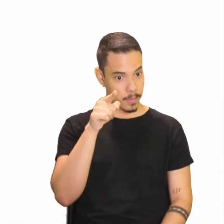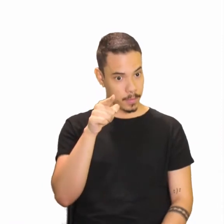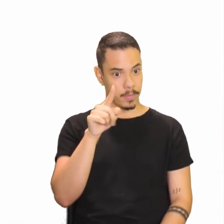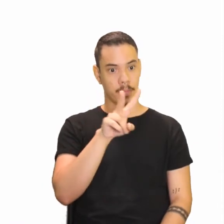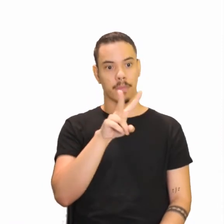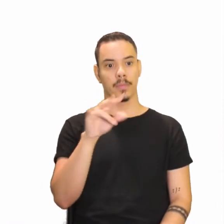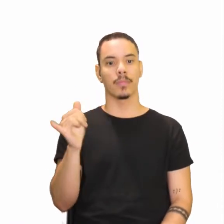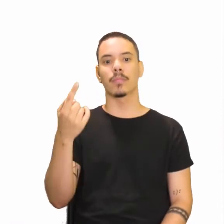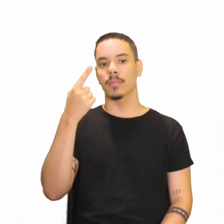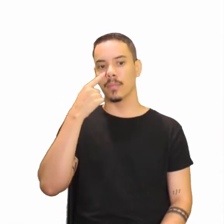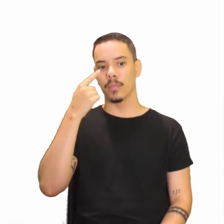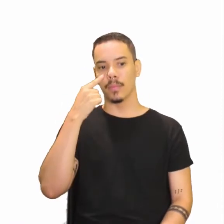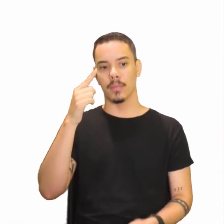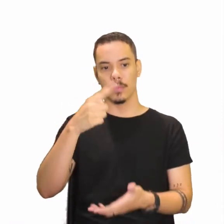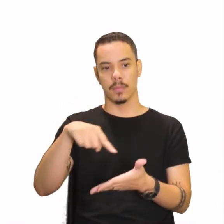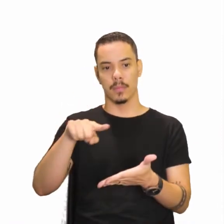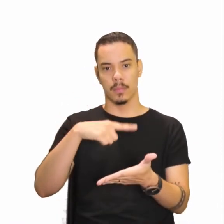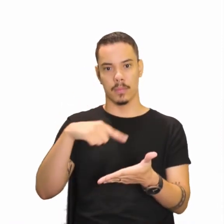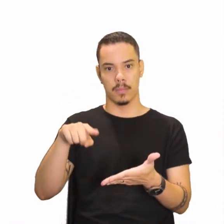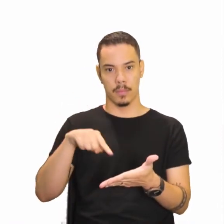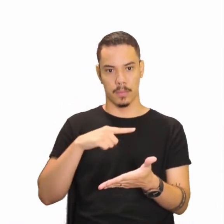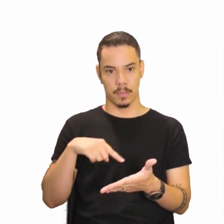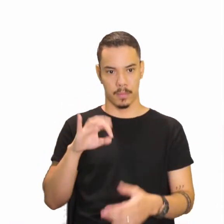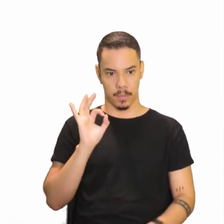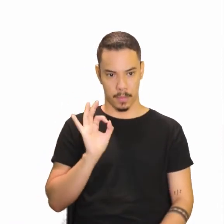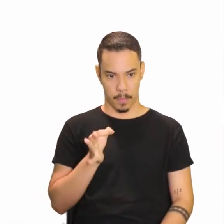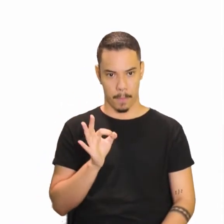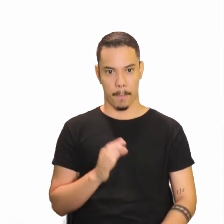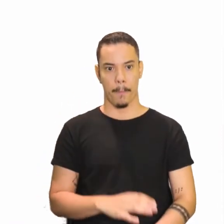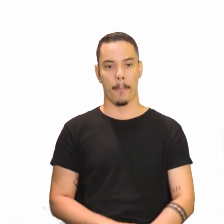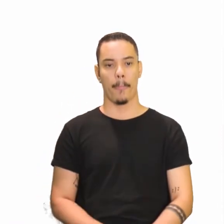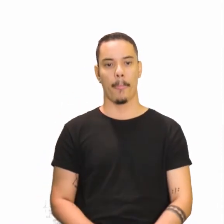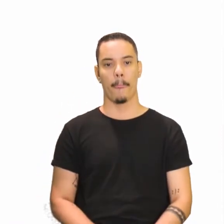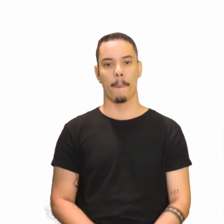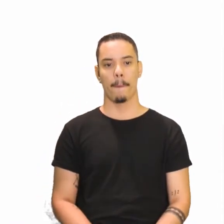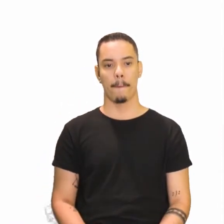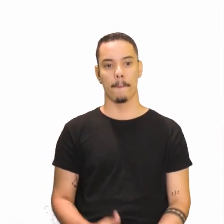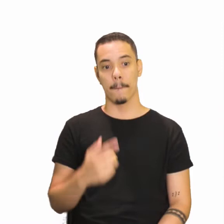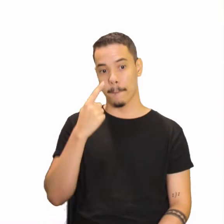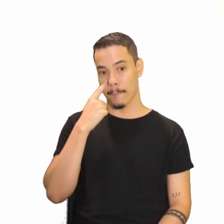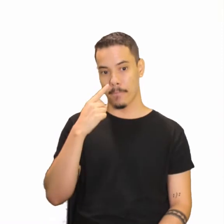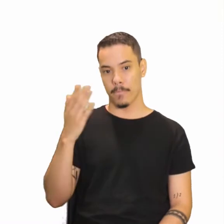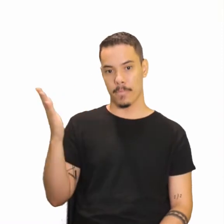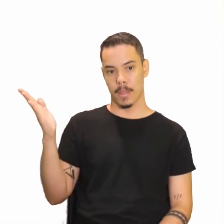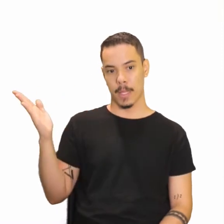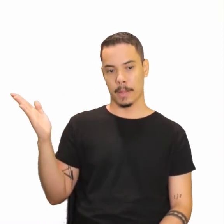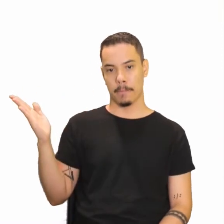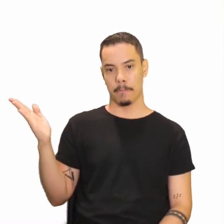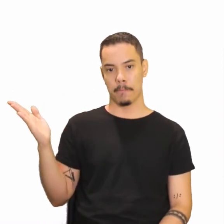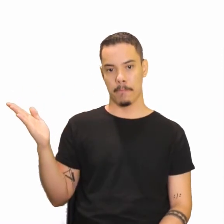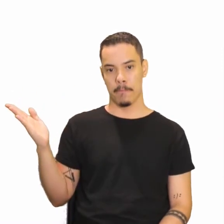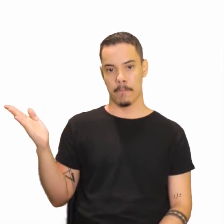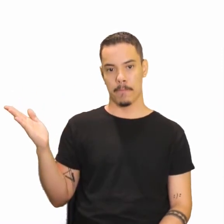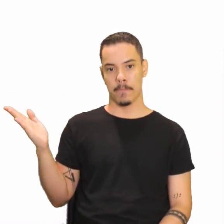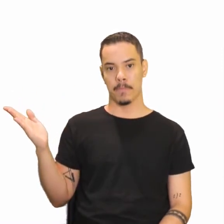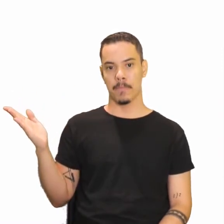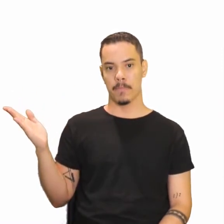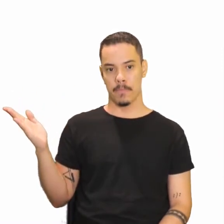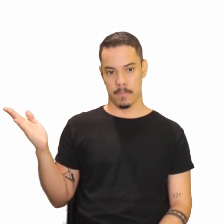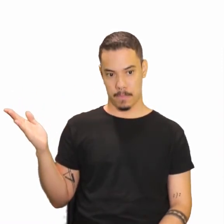vai conferir, olha só, amada. Tá aqui, afim,